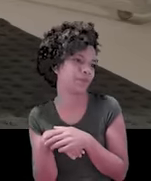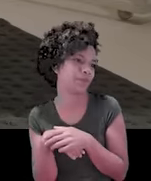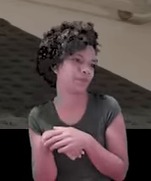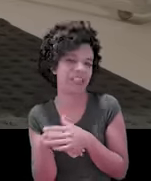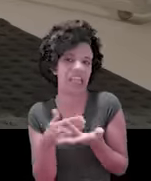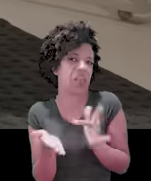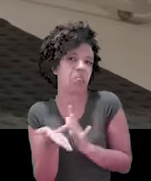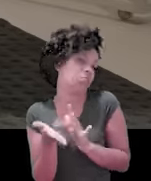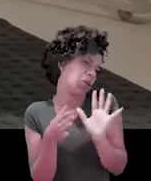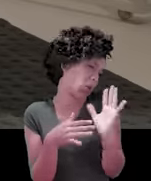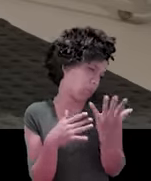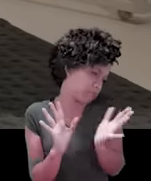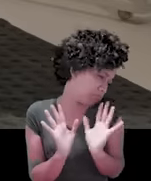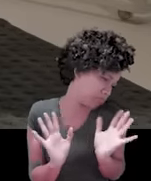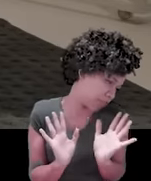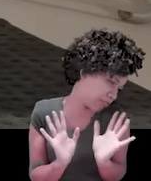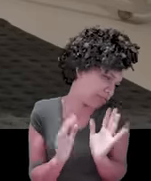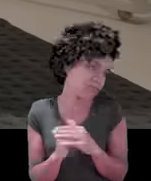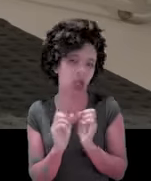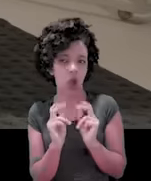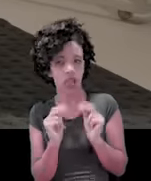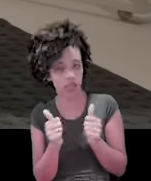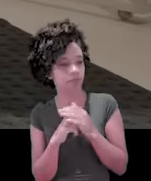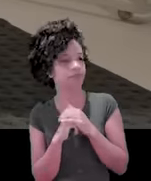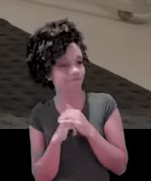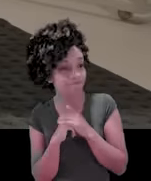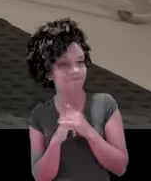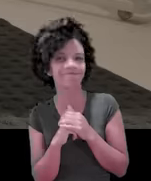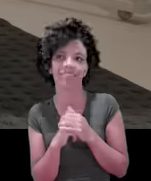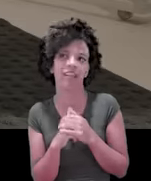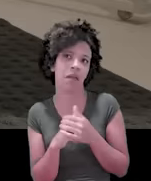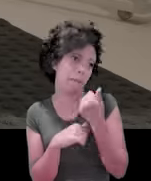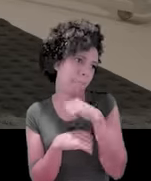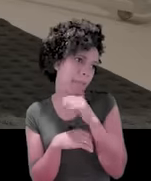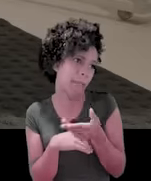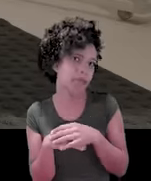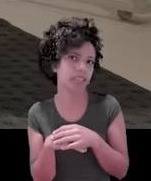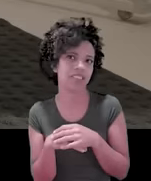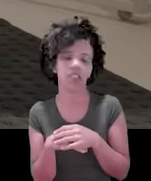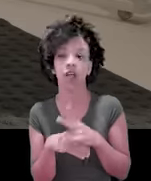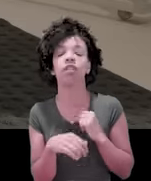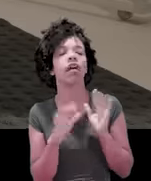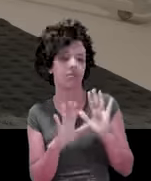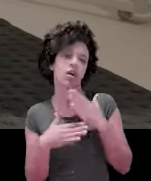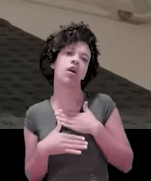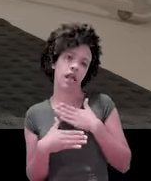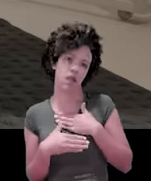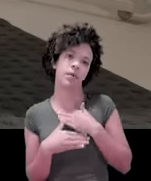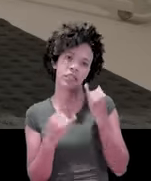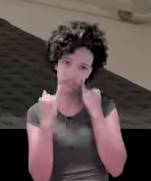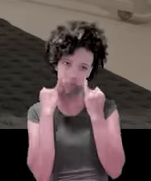dizendo que um pouco acontece né velho então aí eu falei beleza aí a gente tem que ir para minha mãe né O Bicho Vai com calma